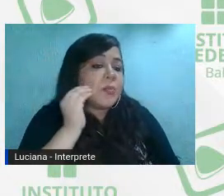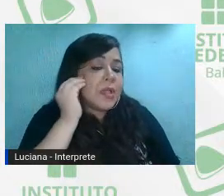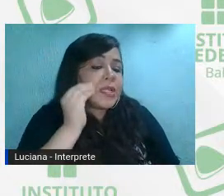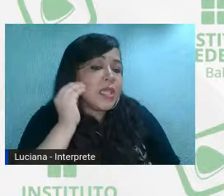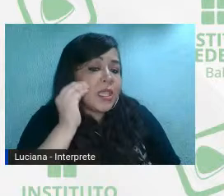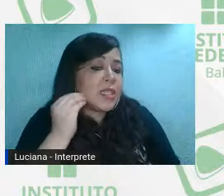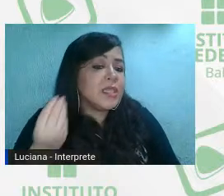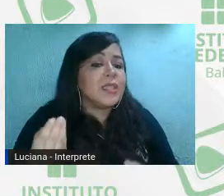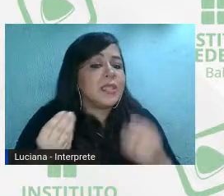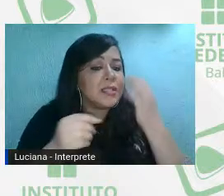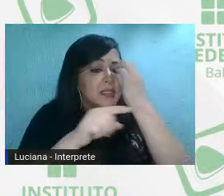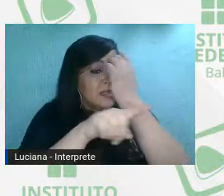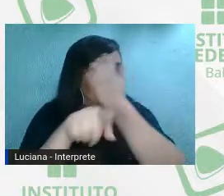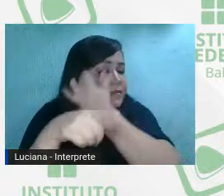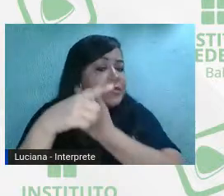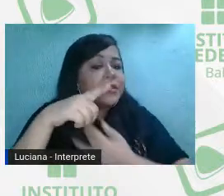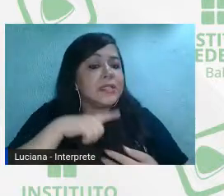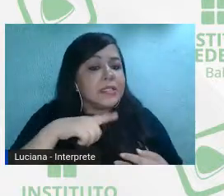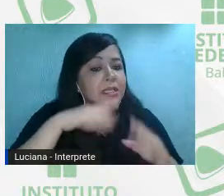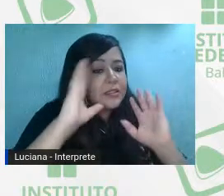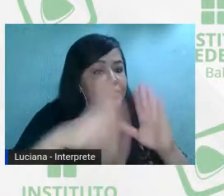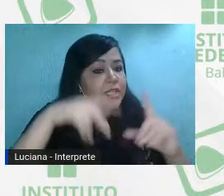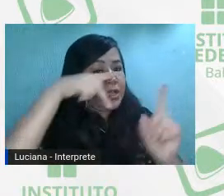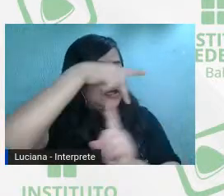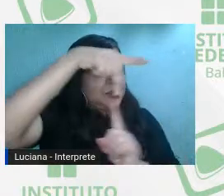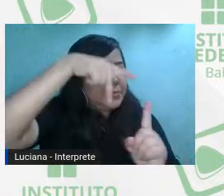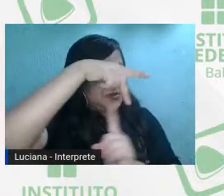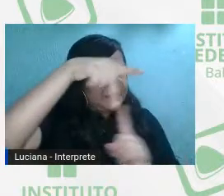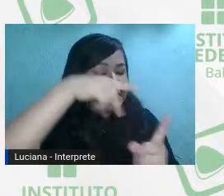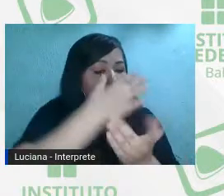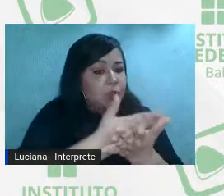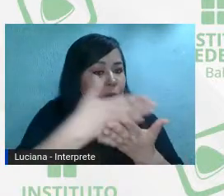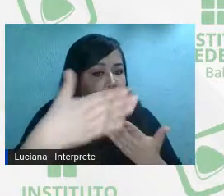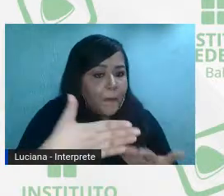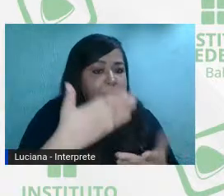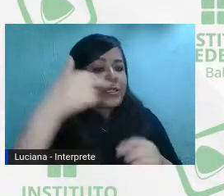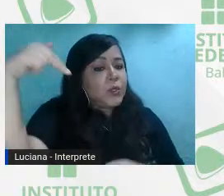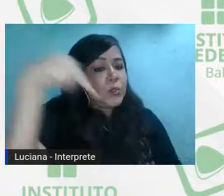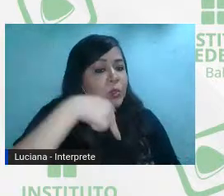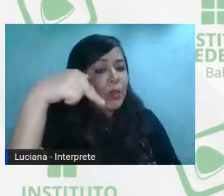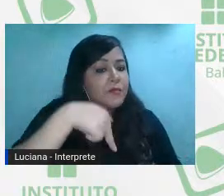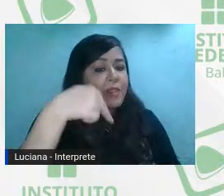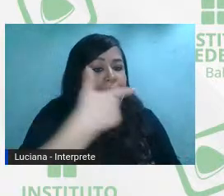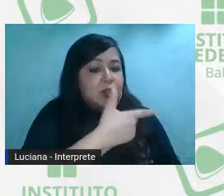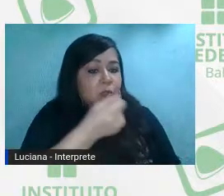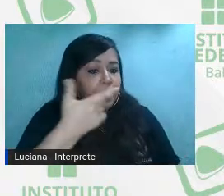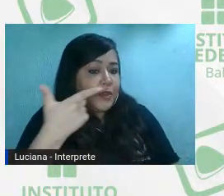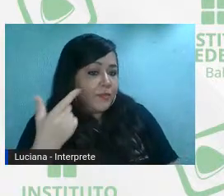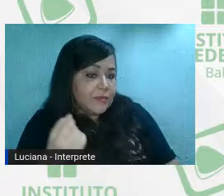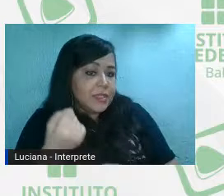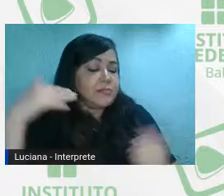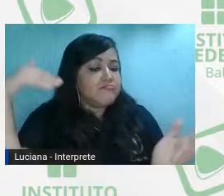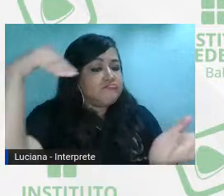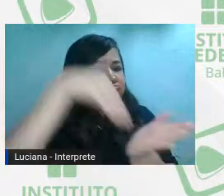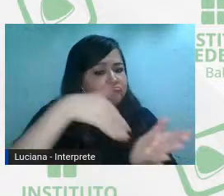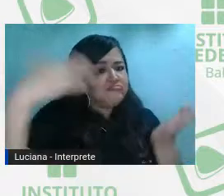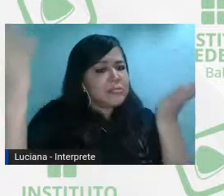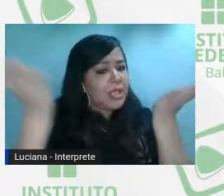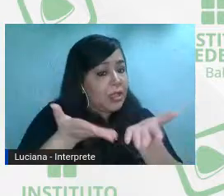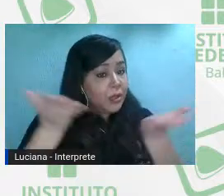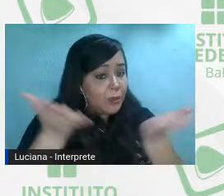que vocês estão adquirindo no PIBID desde novembro, né, de 2020 até o momento, até o presente